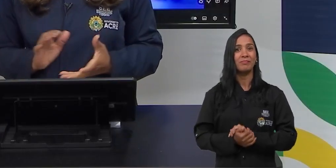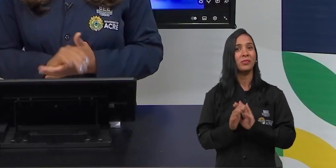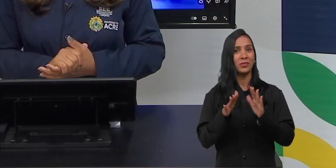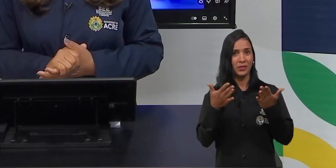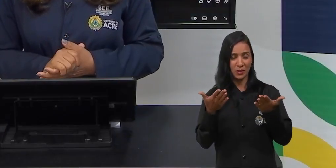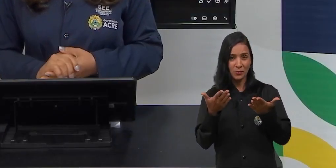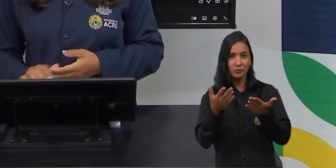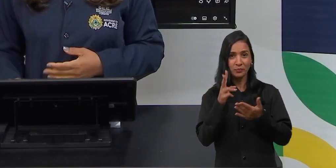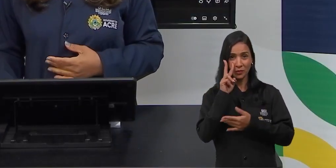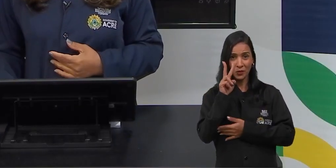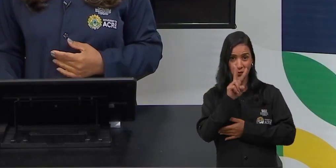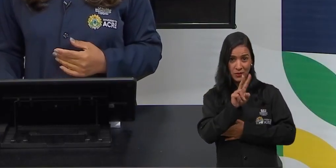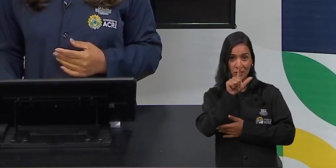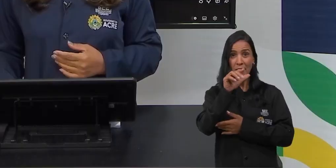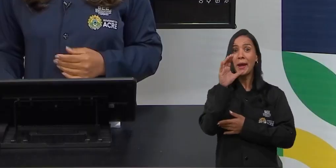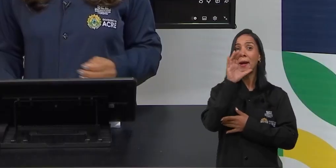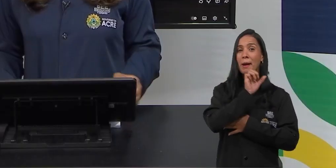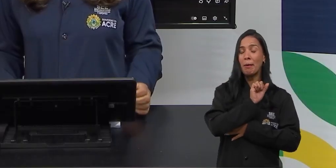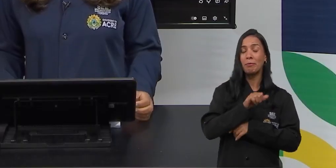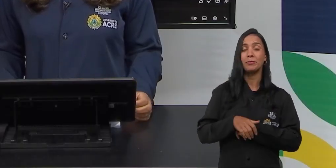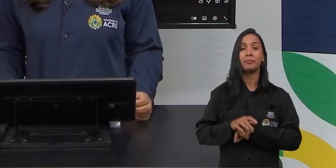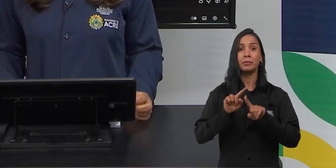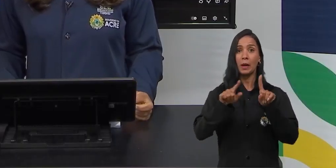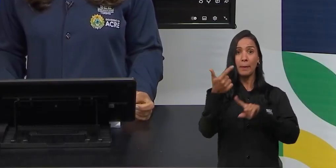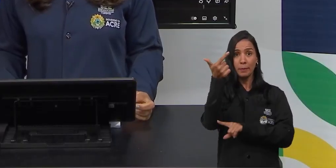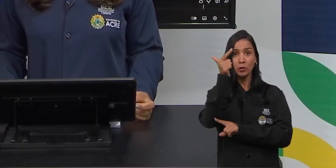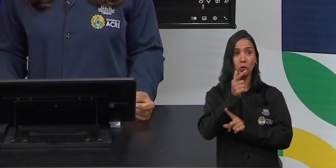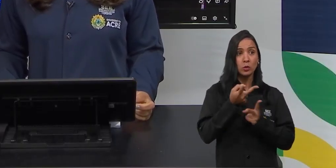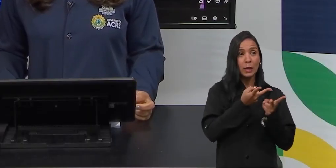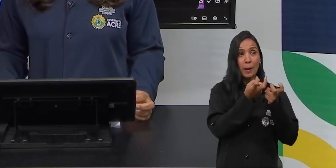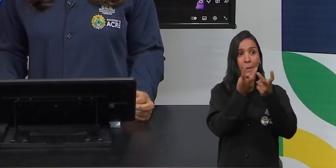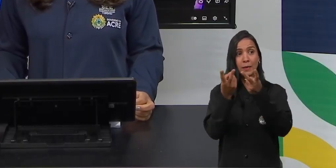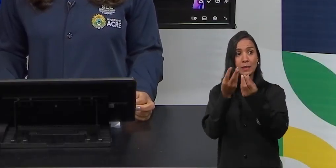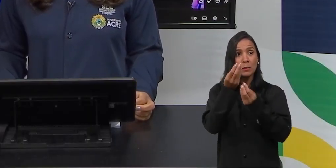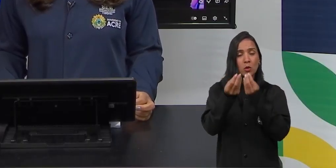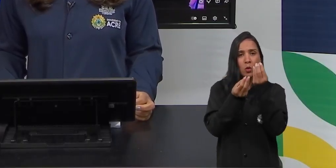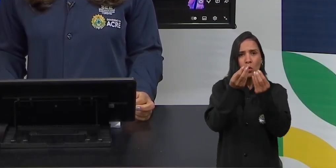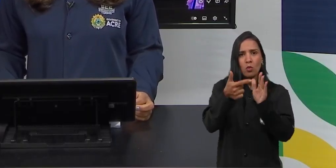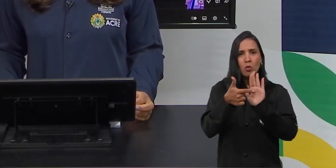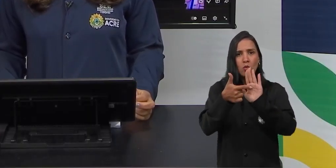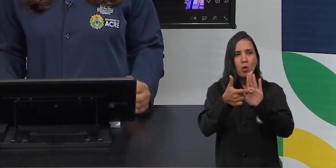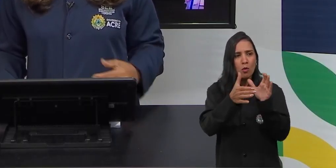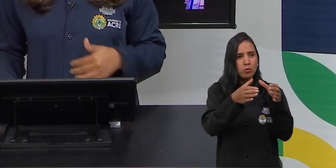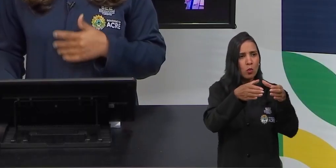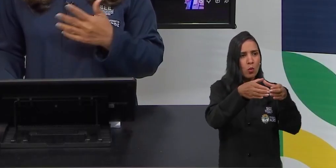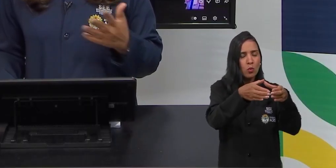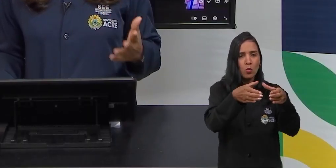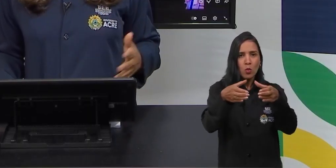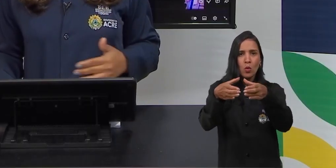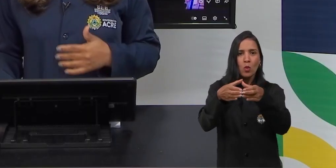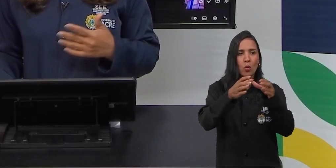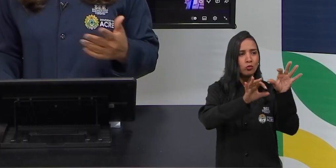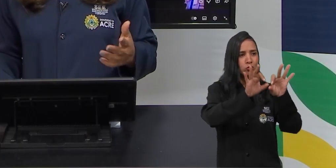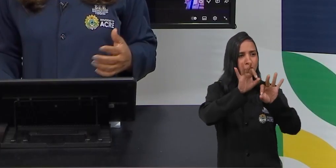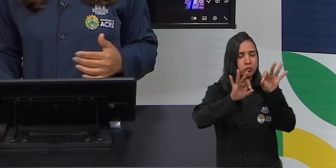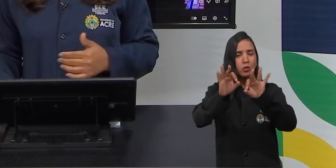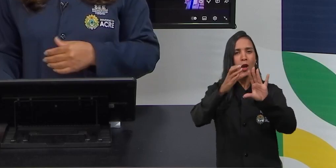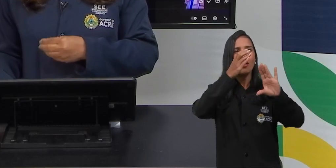Então, gente, aí você consegue ver um pouquinho, né, dessa apresentação que